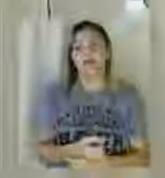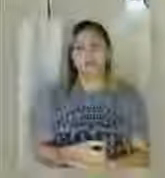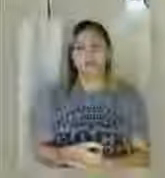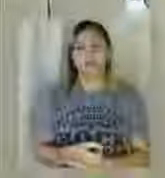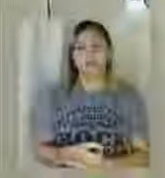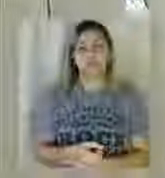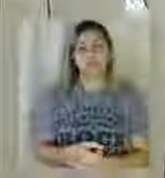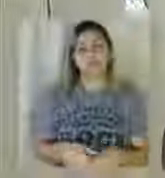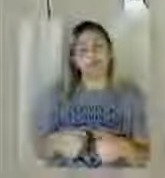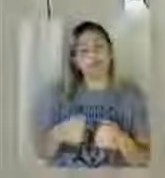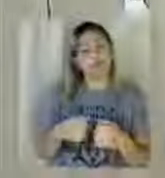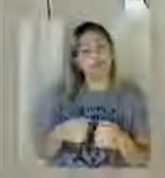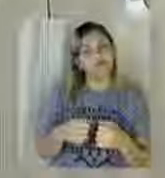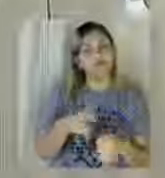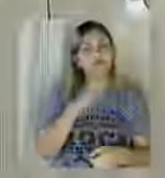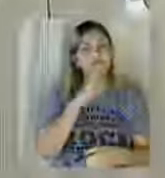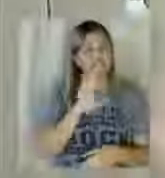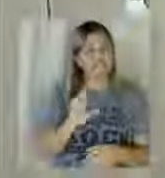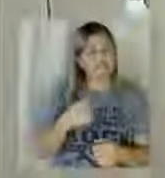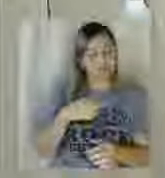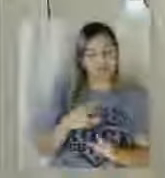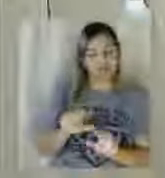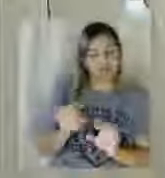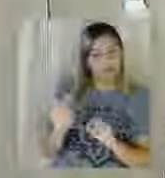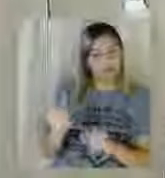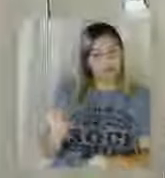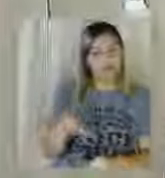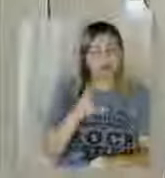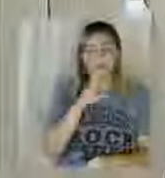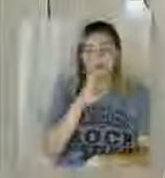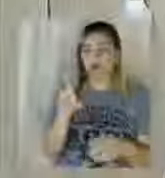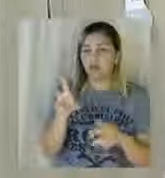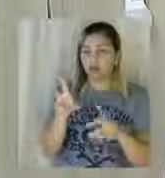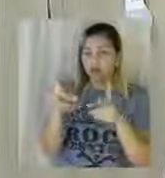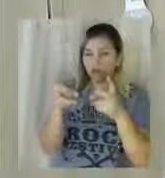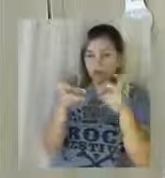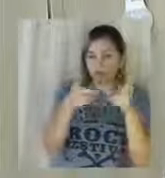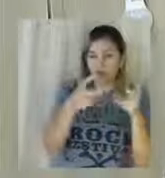E eu fico só calada. Só observando.